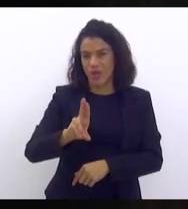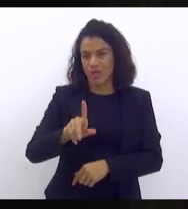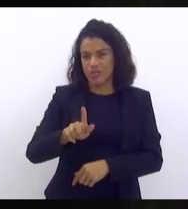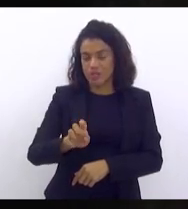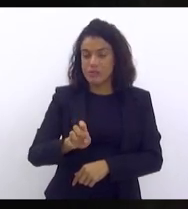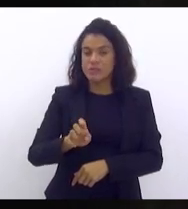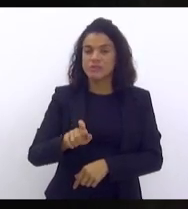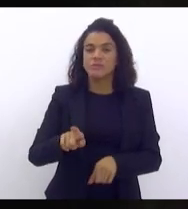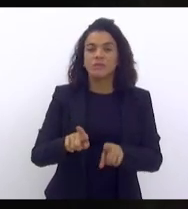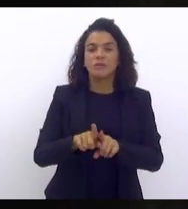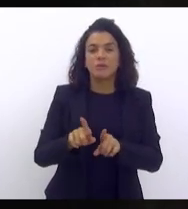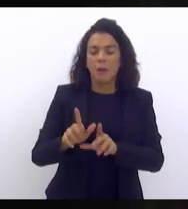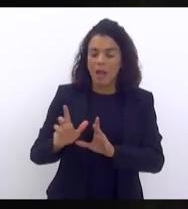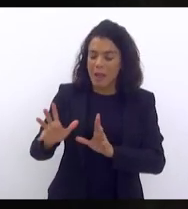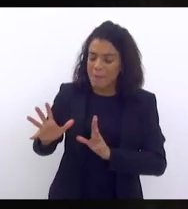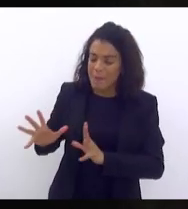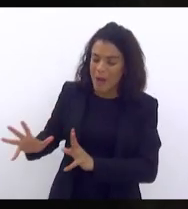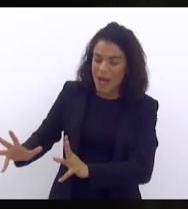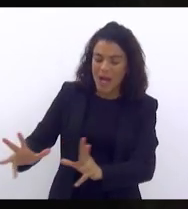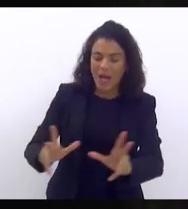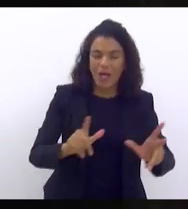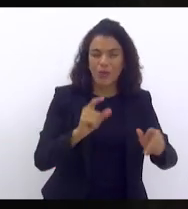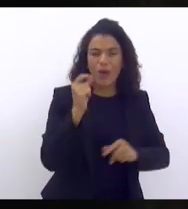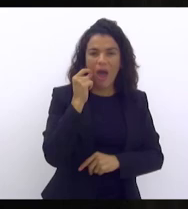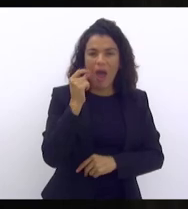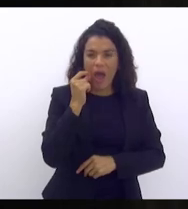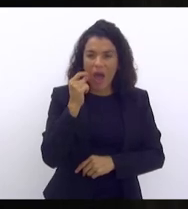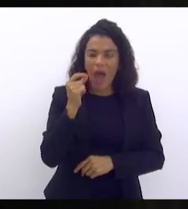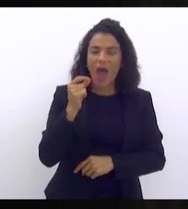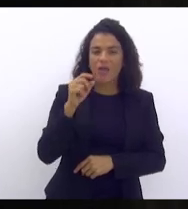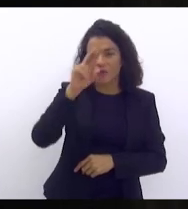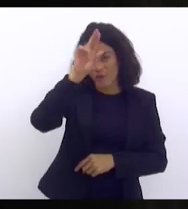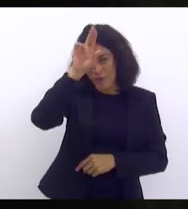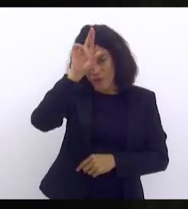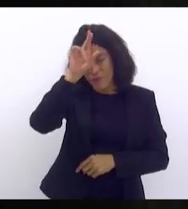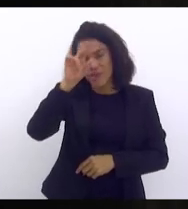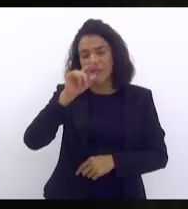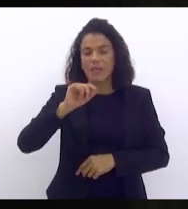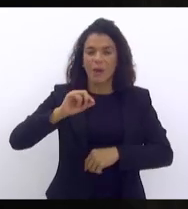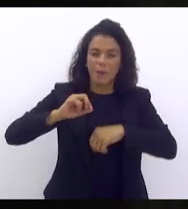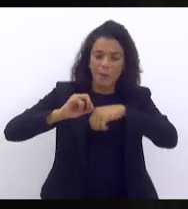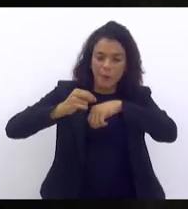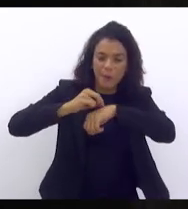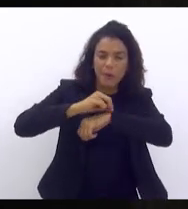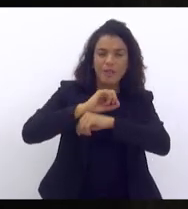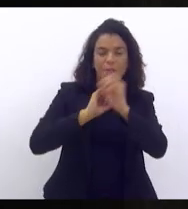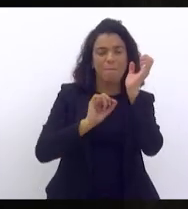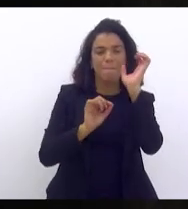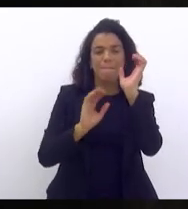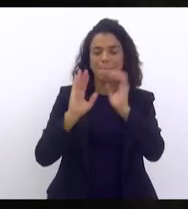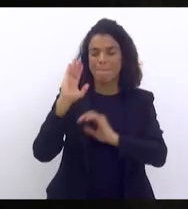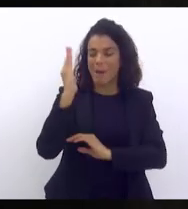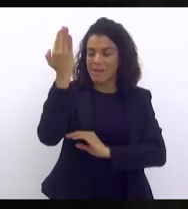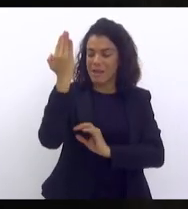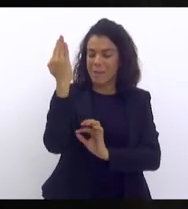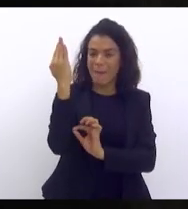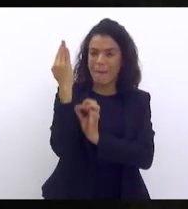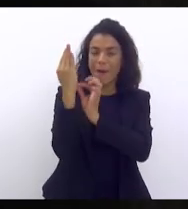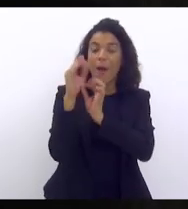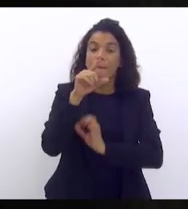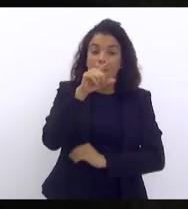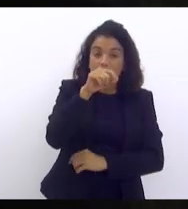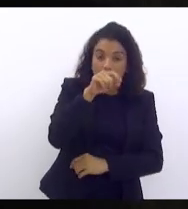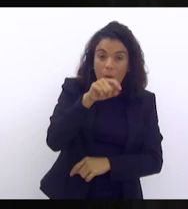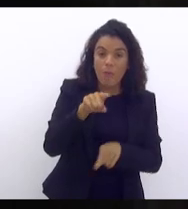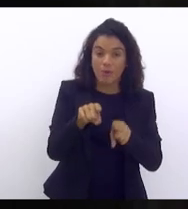Combate a rato, mosquito, barata, formiga, cupim, morcego, se tiver pombo, também tem que solucionar o